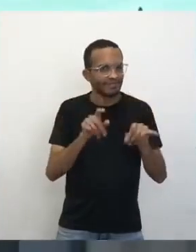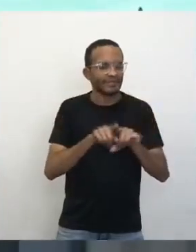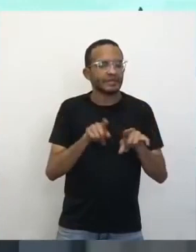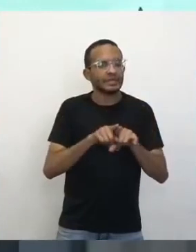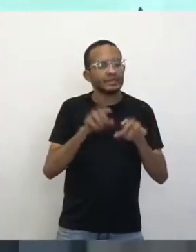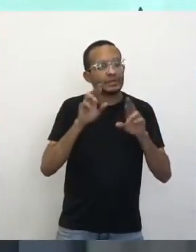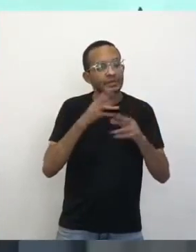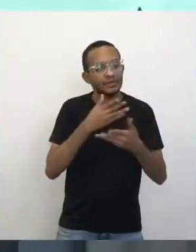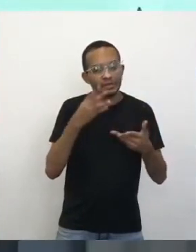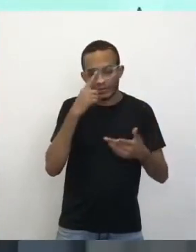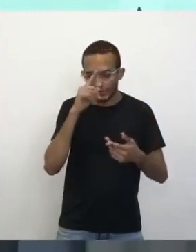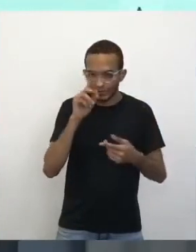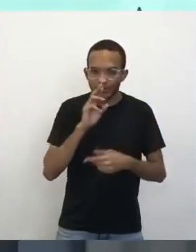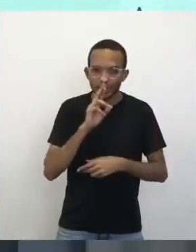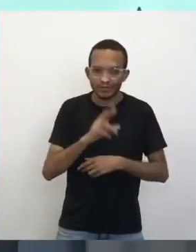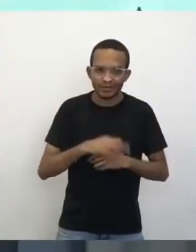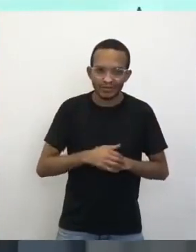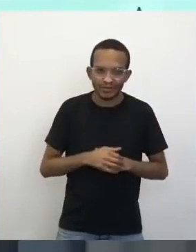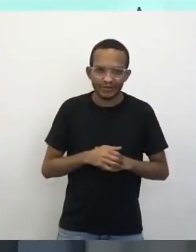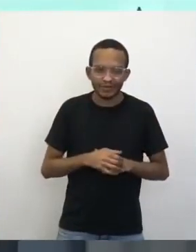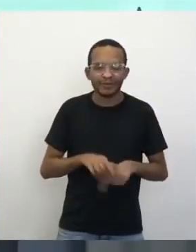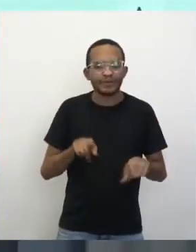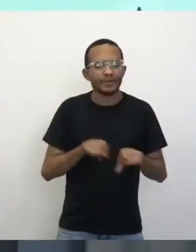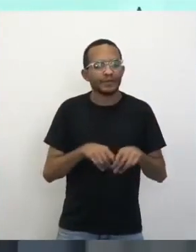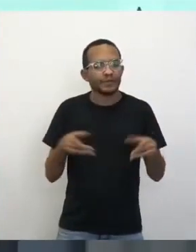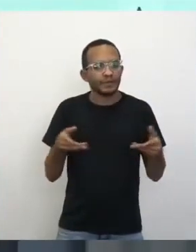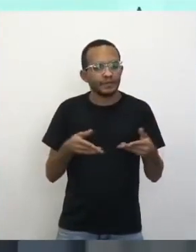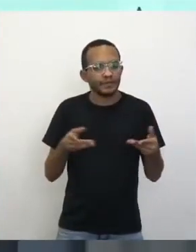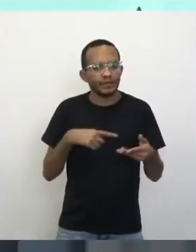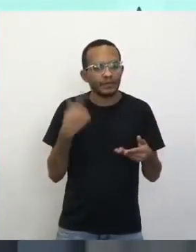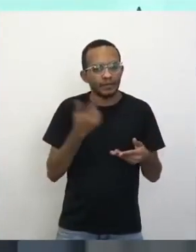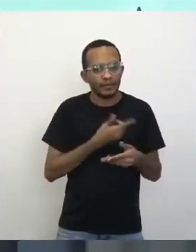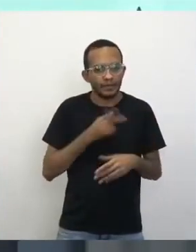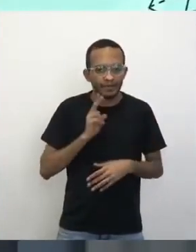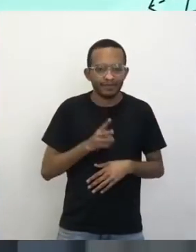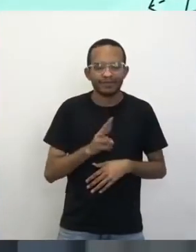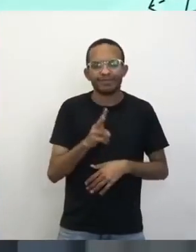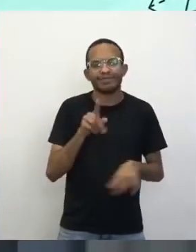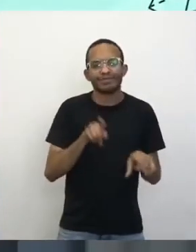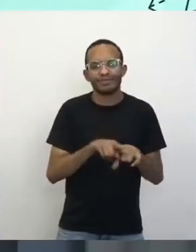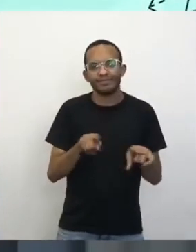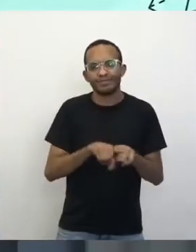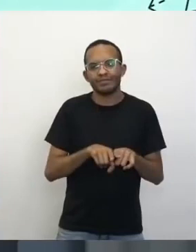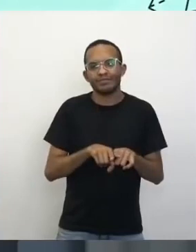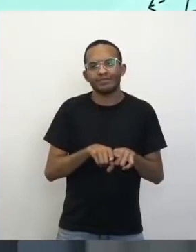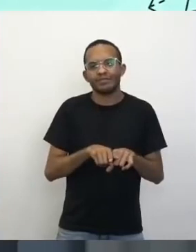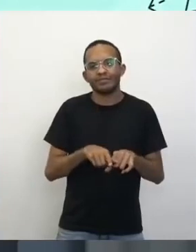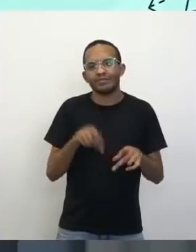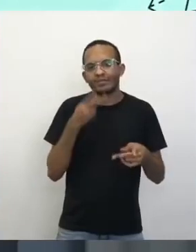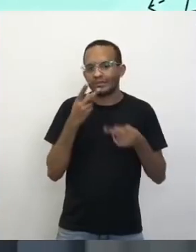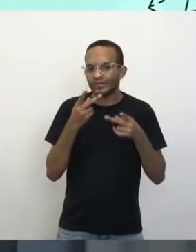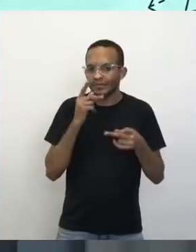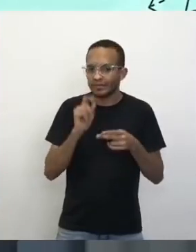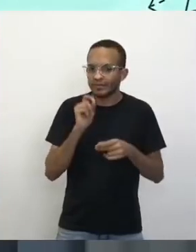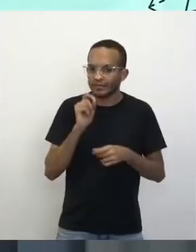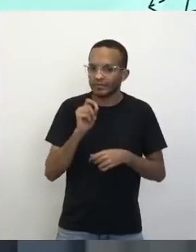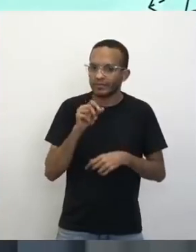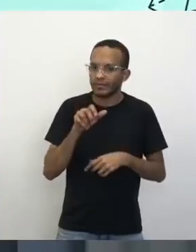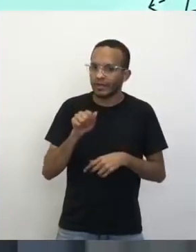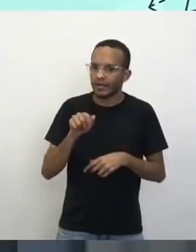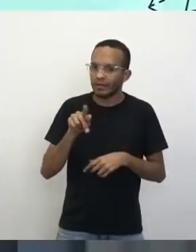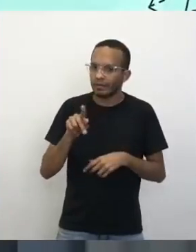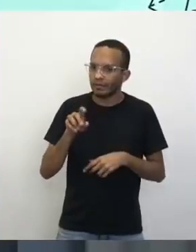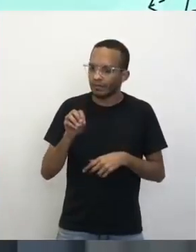tirado sua dúvida se sobrou alguma ainda. Que agora nós vamos continuar. Agora nós vamos falar de apótemas